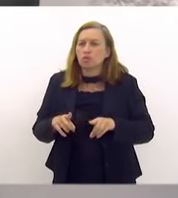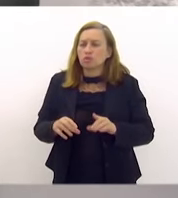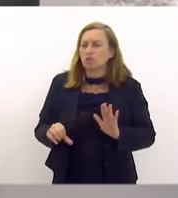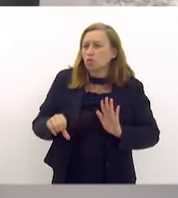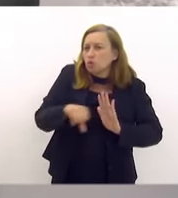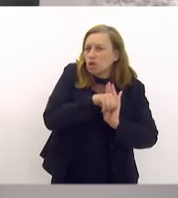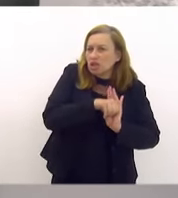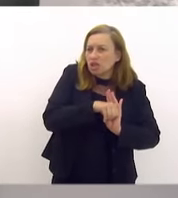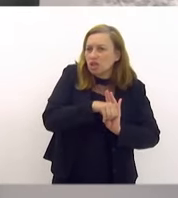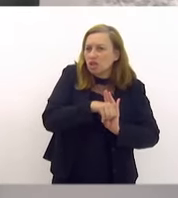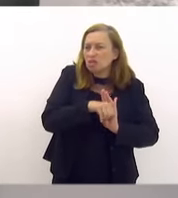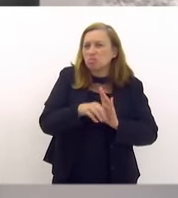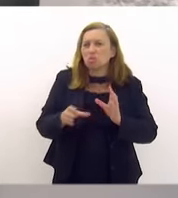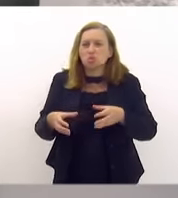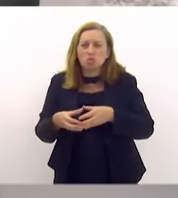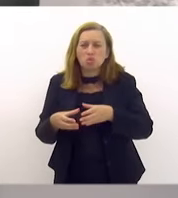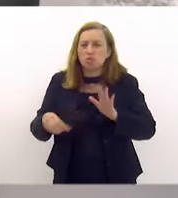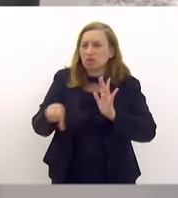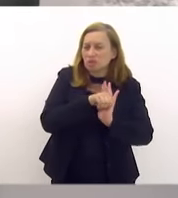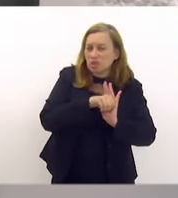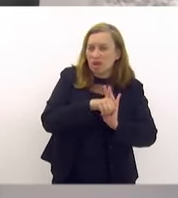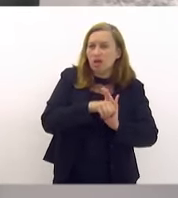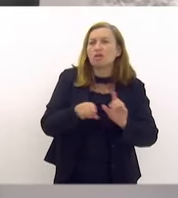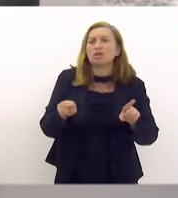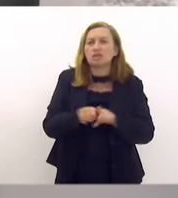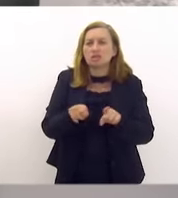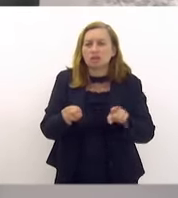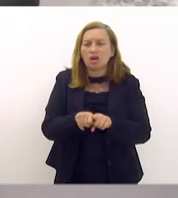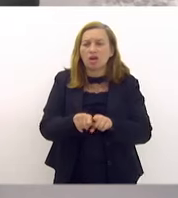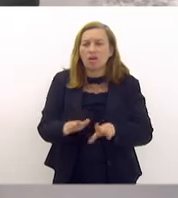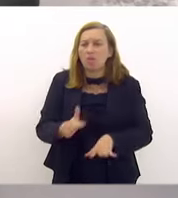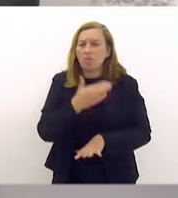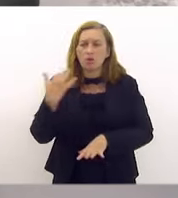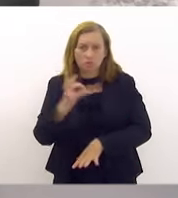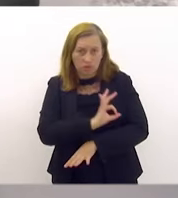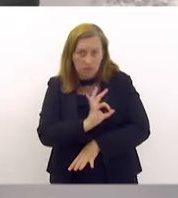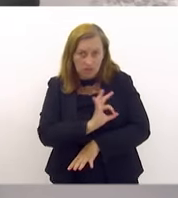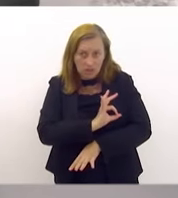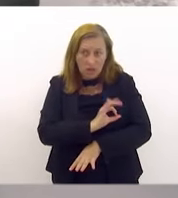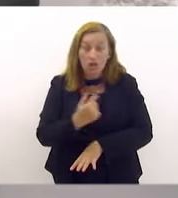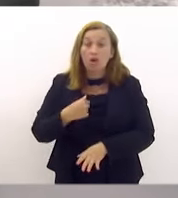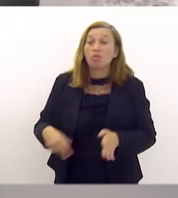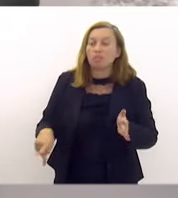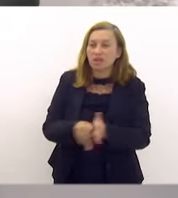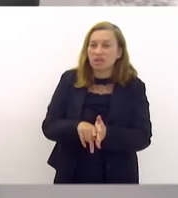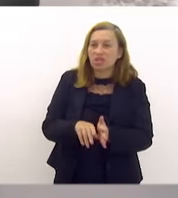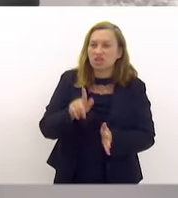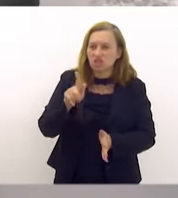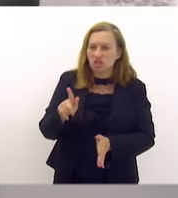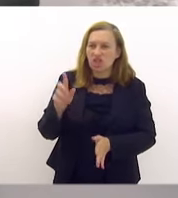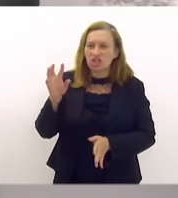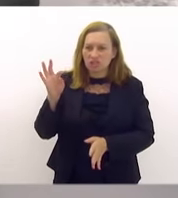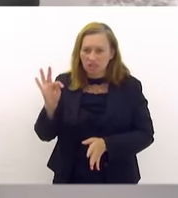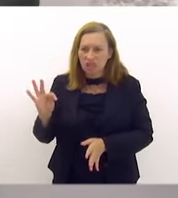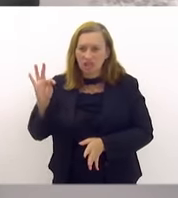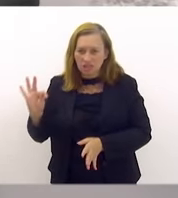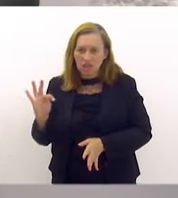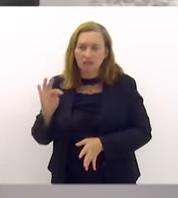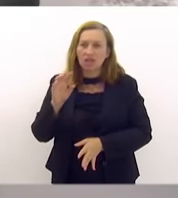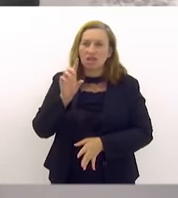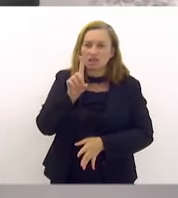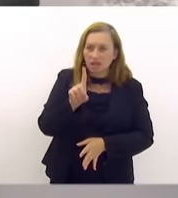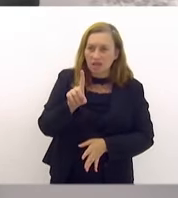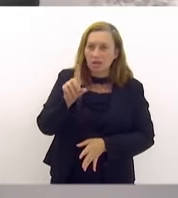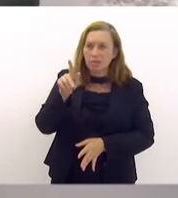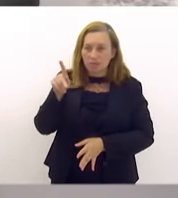criminalidade violenta eem também a letalidade policial Eu também faço parte do GTT adpf 635 a gente ali